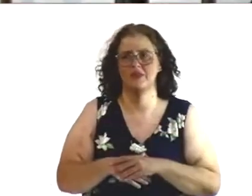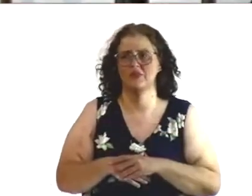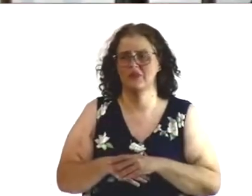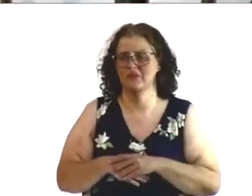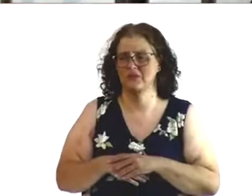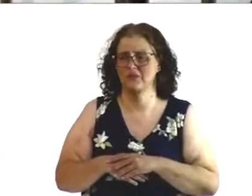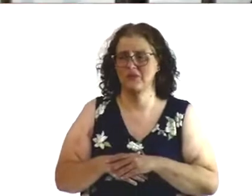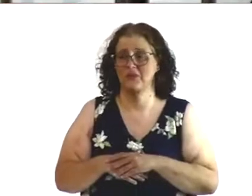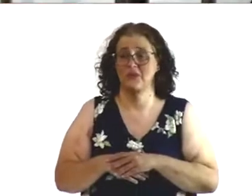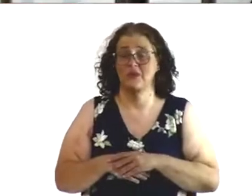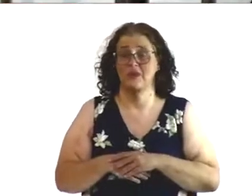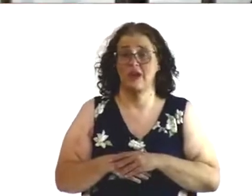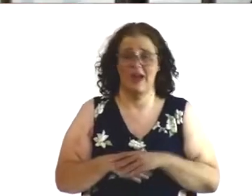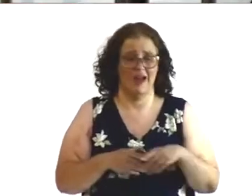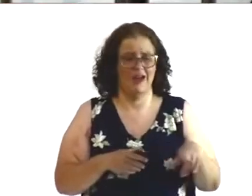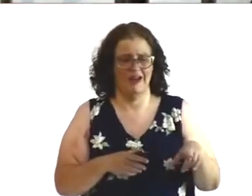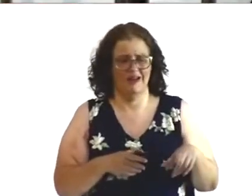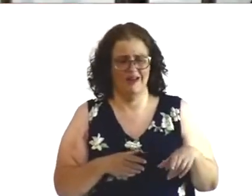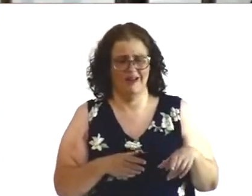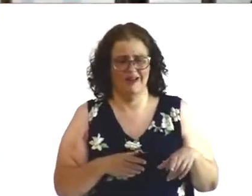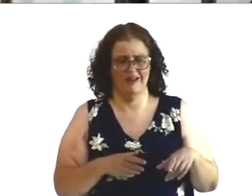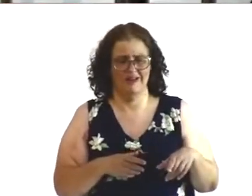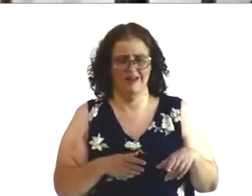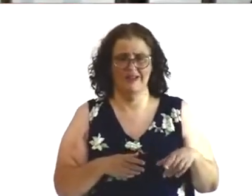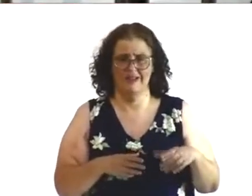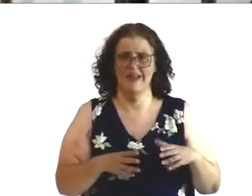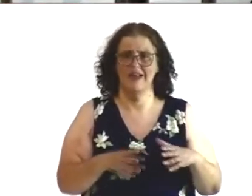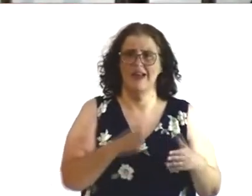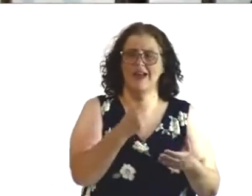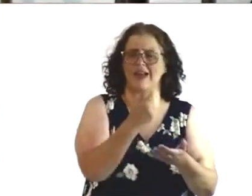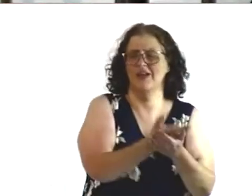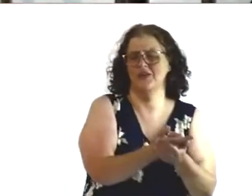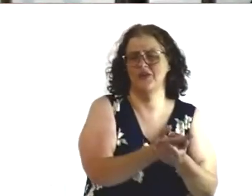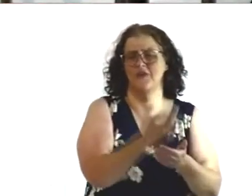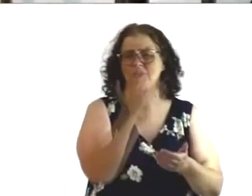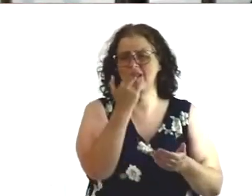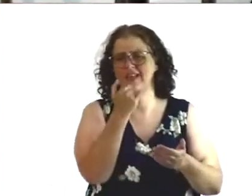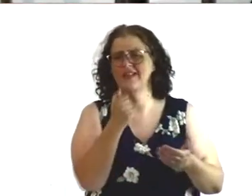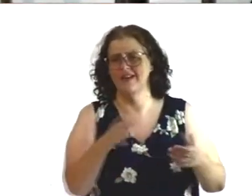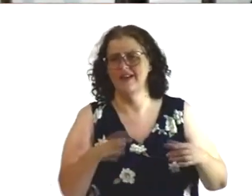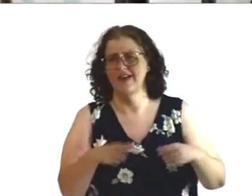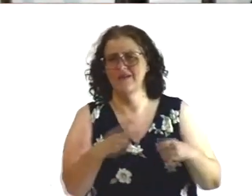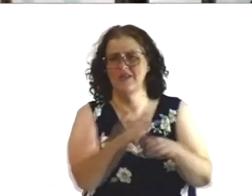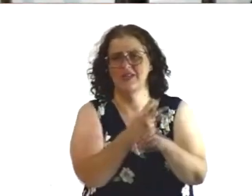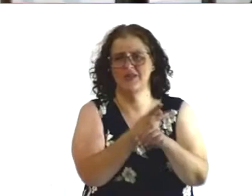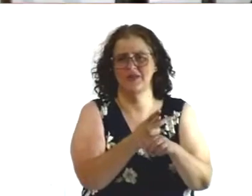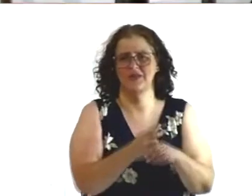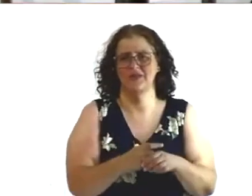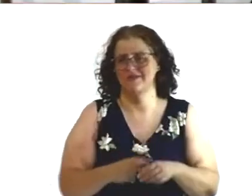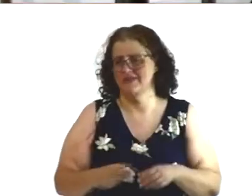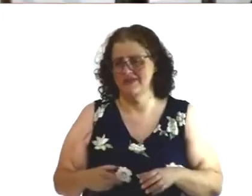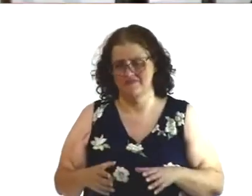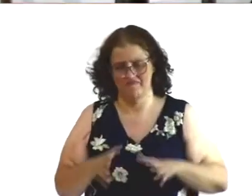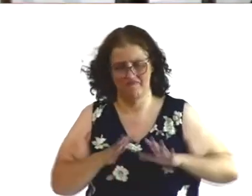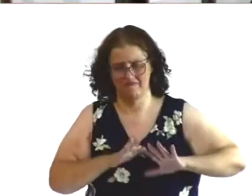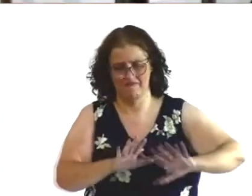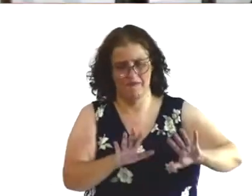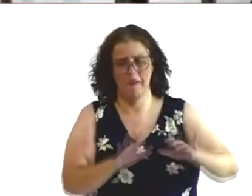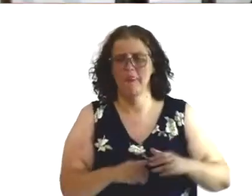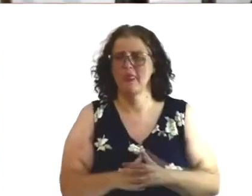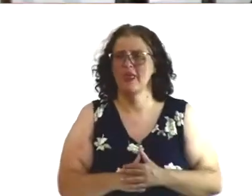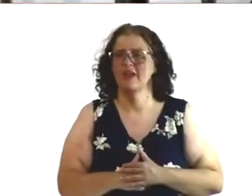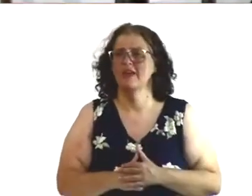e doou todo o seu grande recurso para que o povo tivesse comida. Olha, isso foi até mais